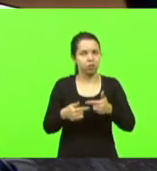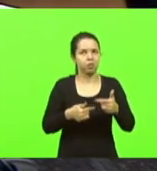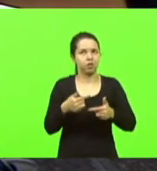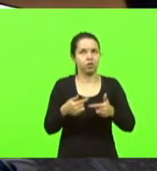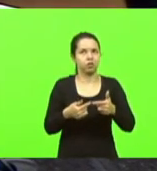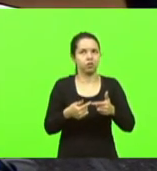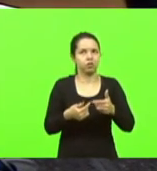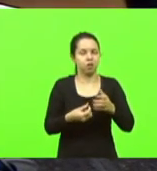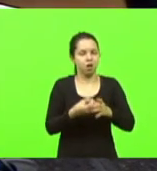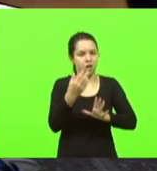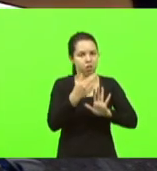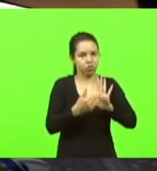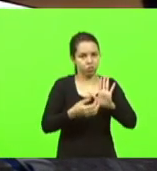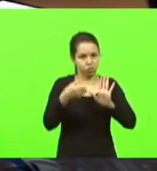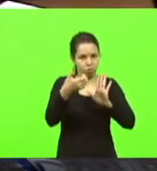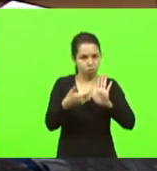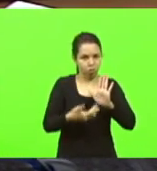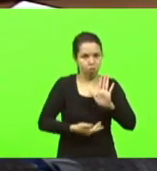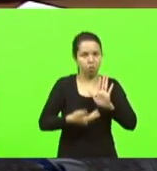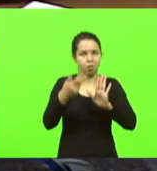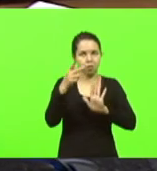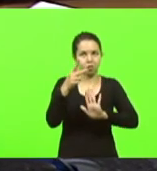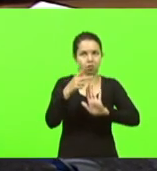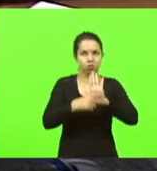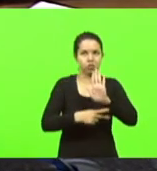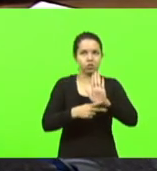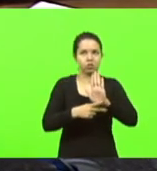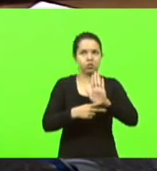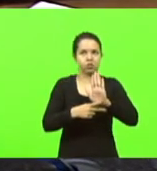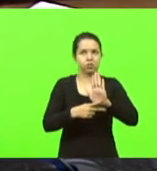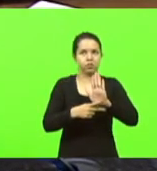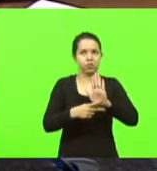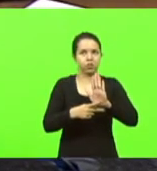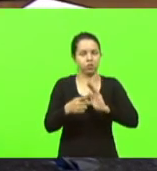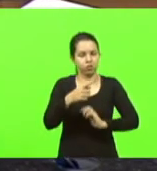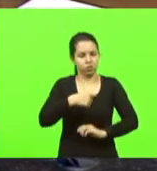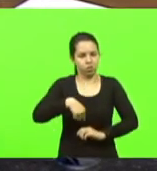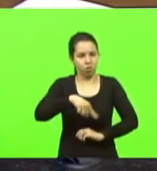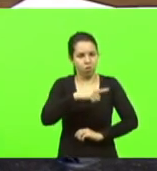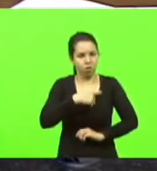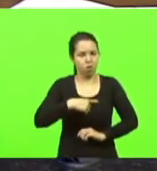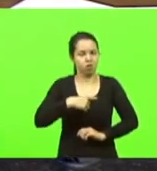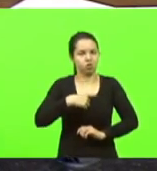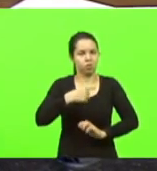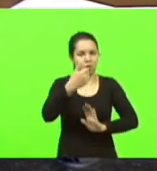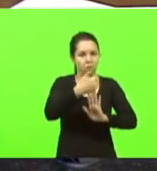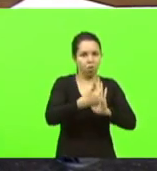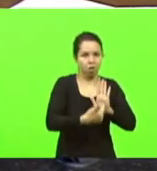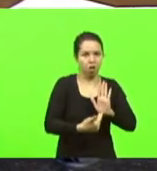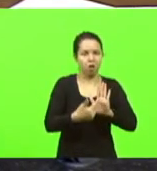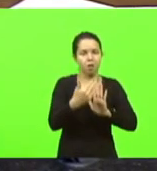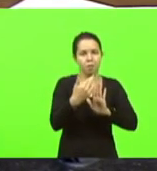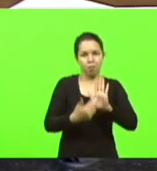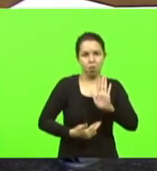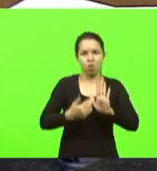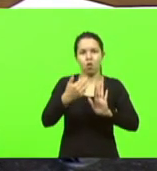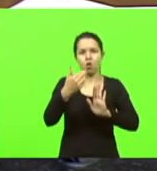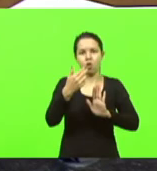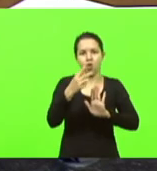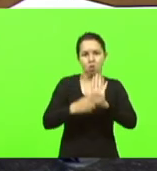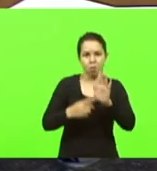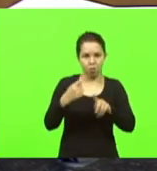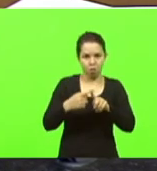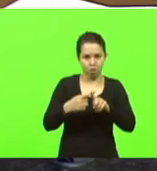desse projeto Oi e eu tenho dito que nós não estamos aqui para relatar projeto porque gostamos Porque queremos